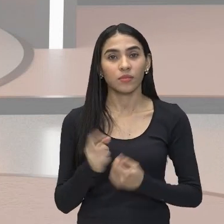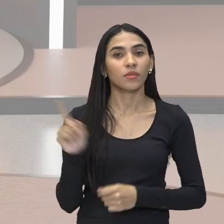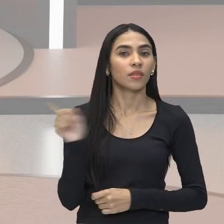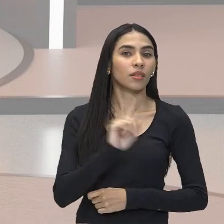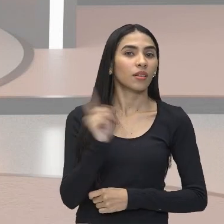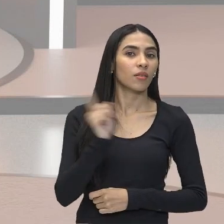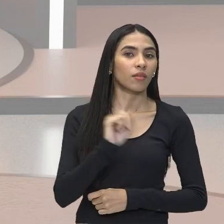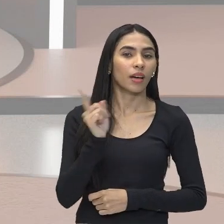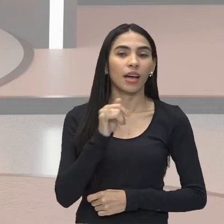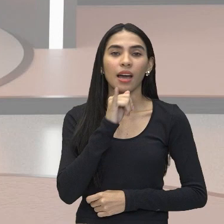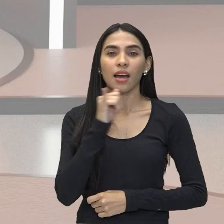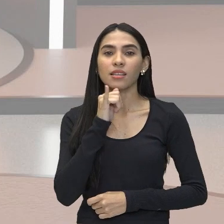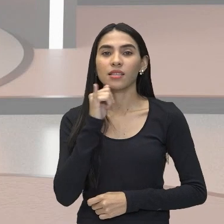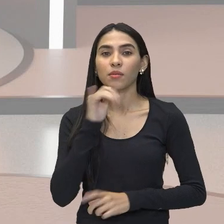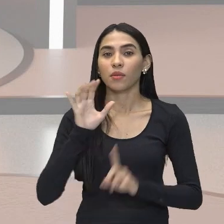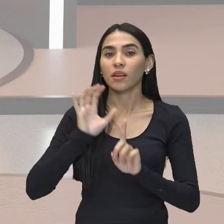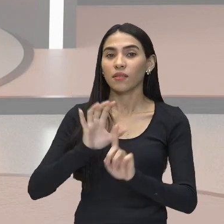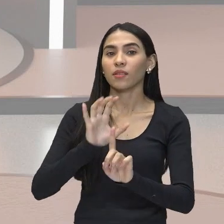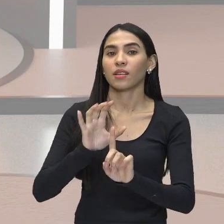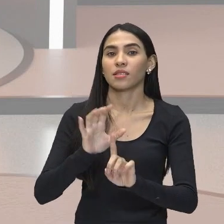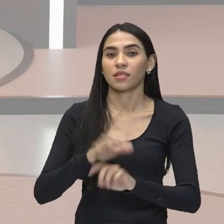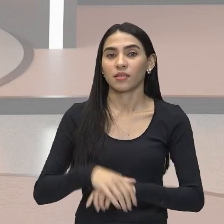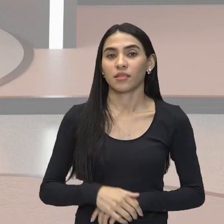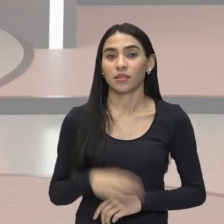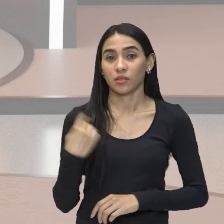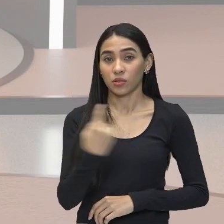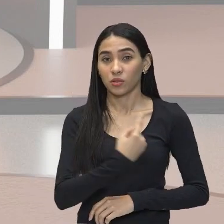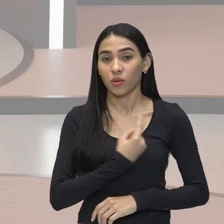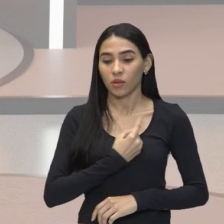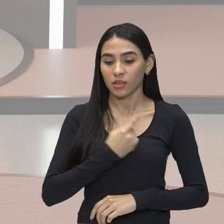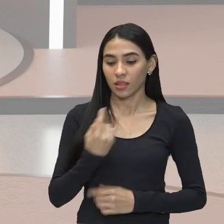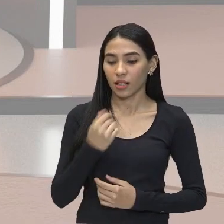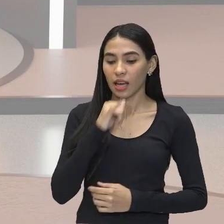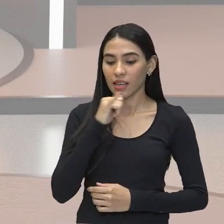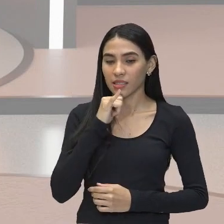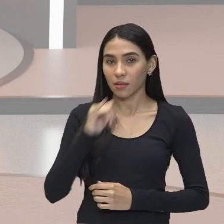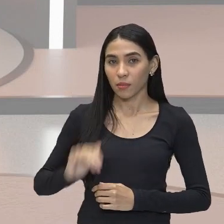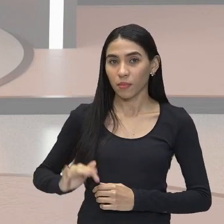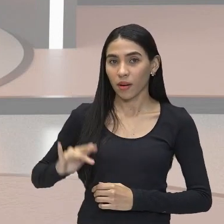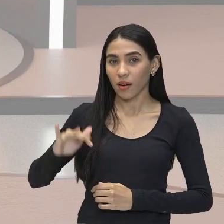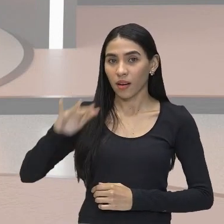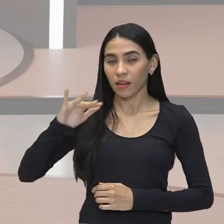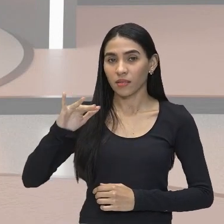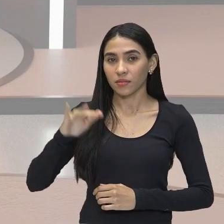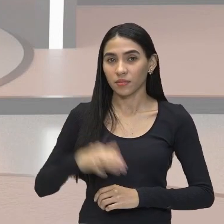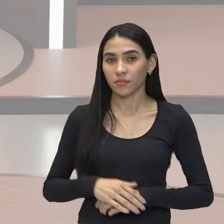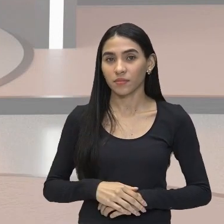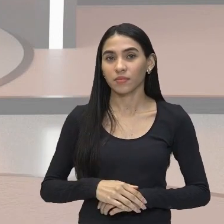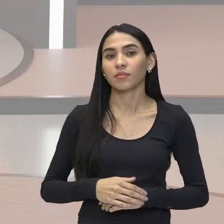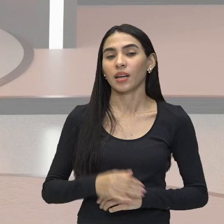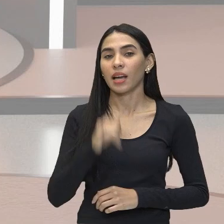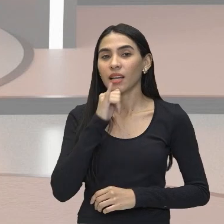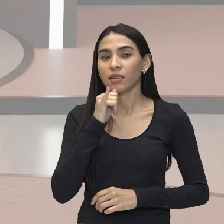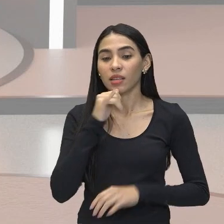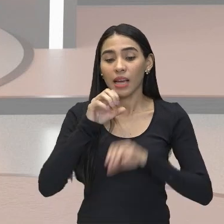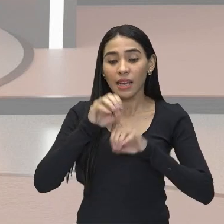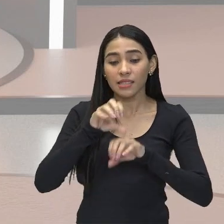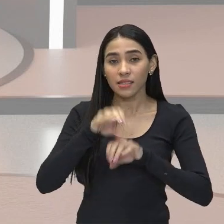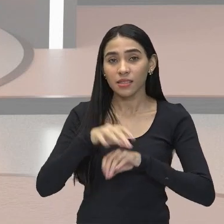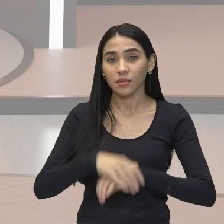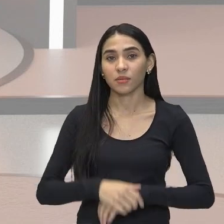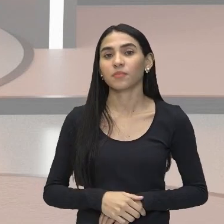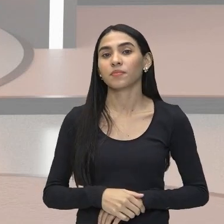é produto, tá, de nossa infância, de nossa criação,